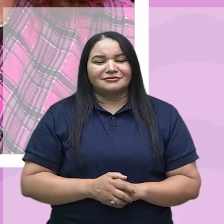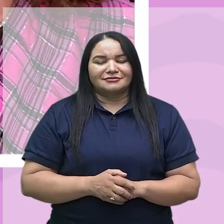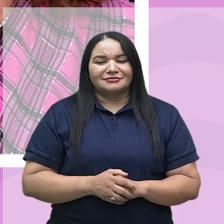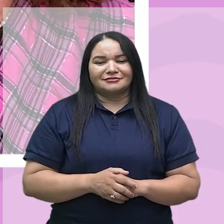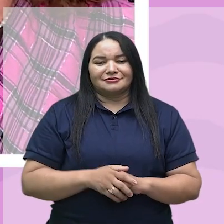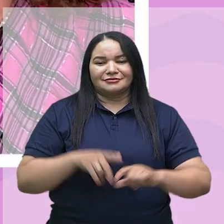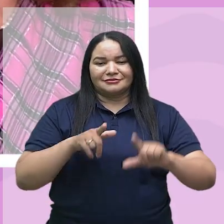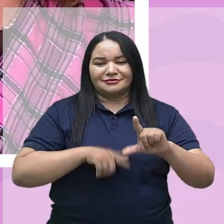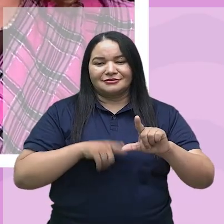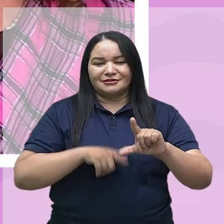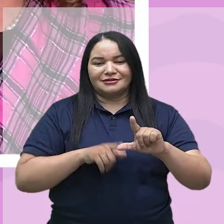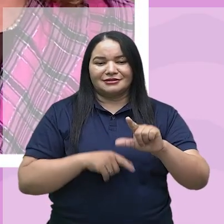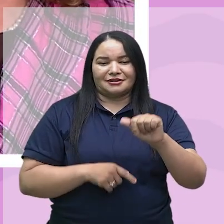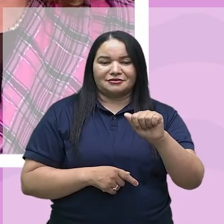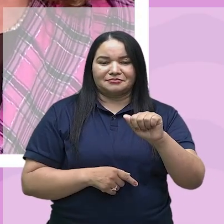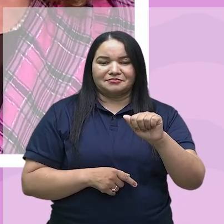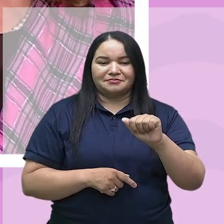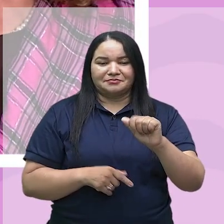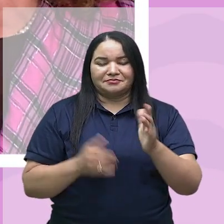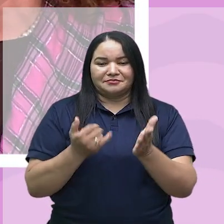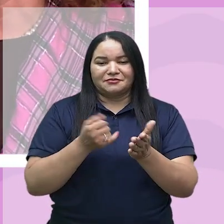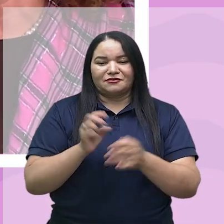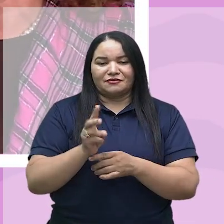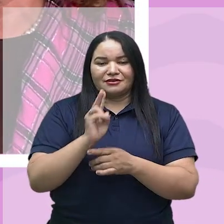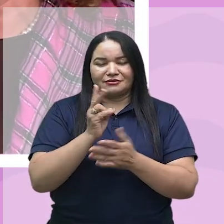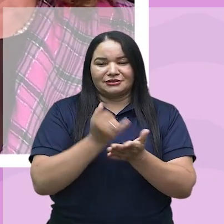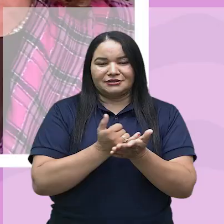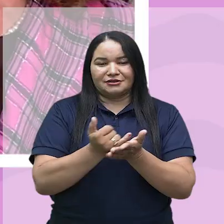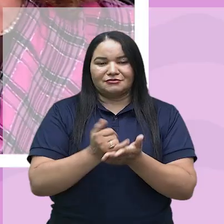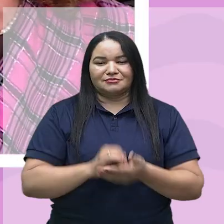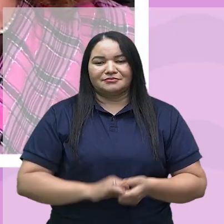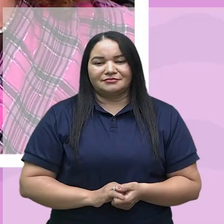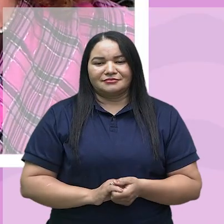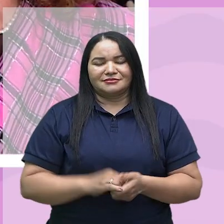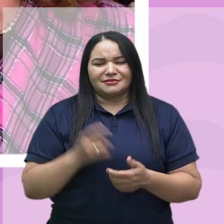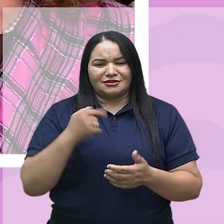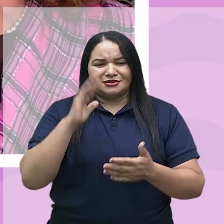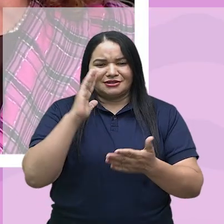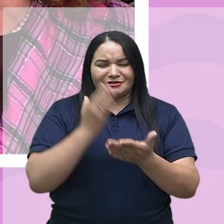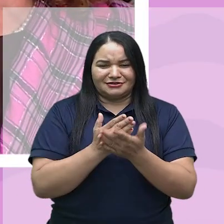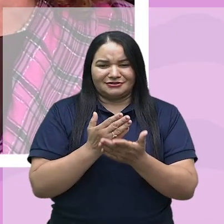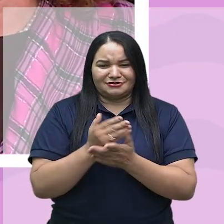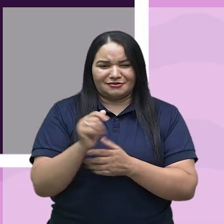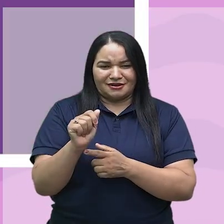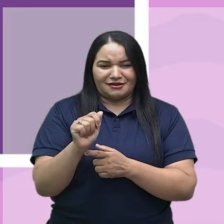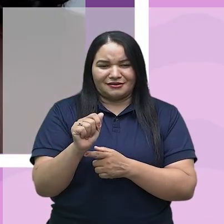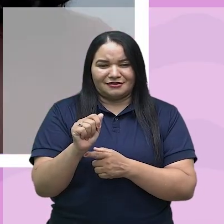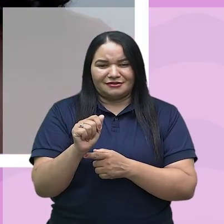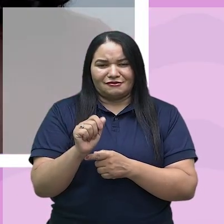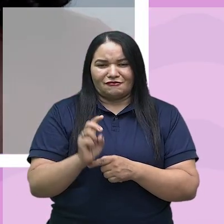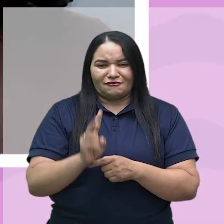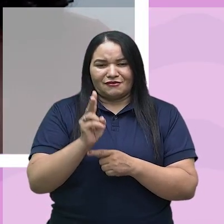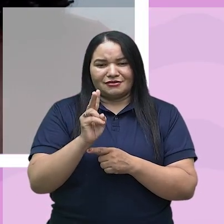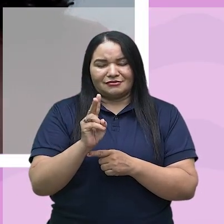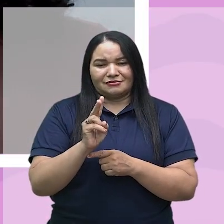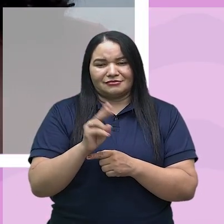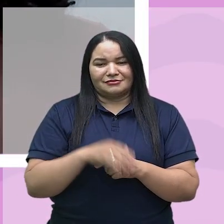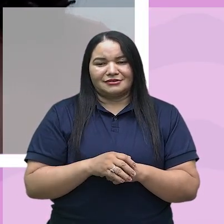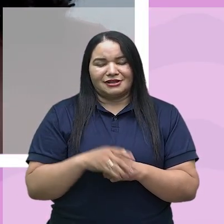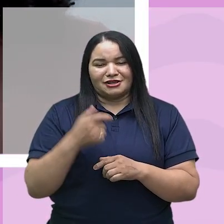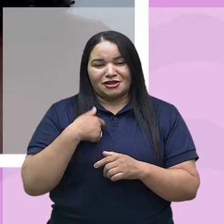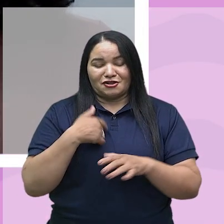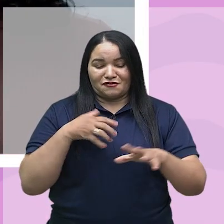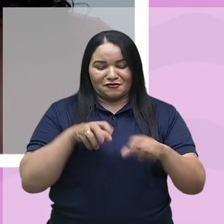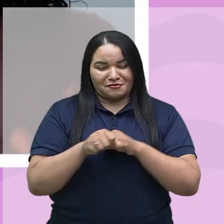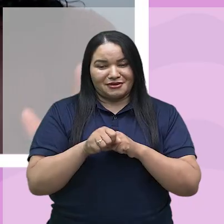eu acho que seria o valor inicial. Como eu sou péssima em matemática, eu acho que seria inicial, o valor inicial. Acredito que letra A, né? O